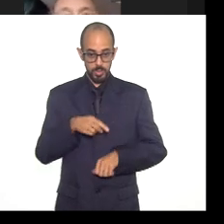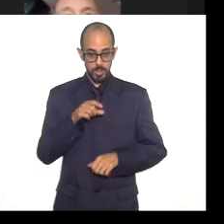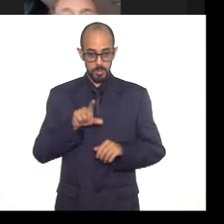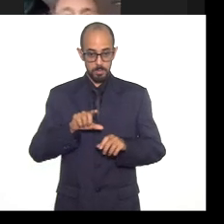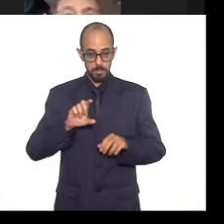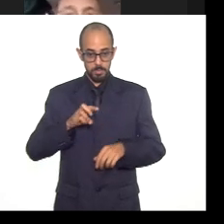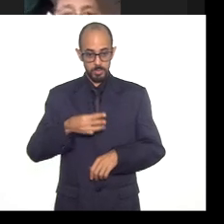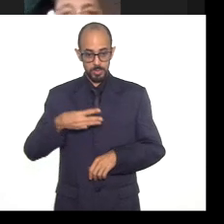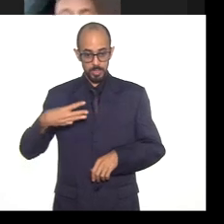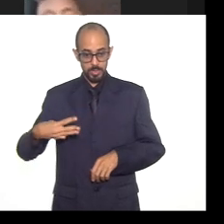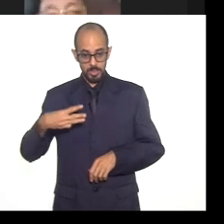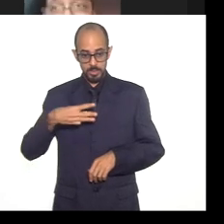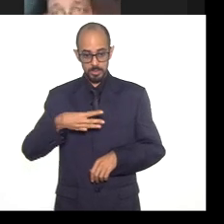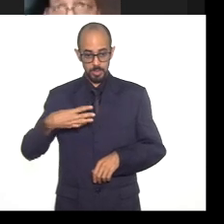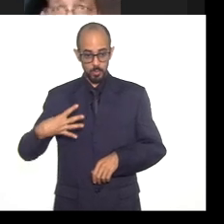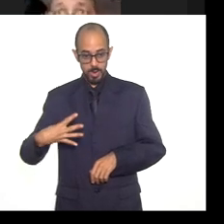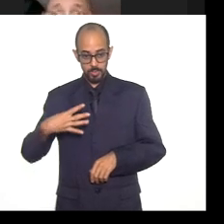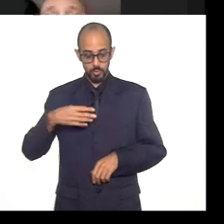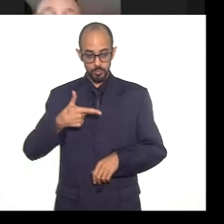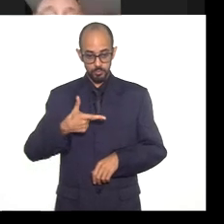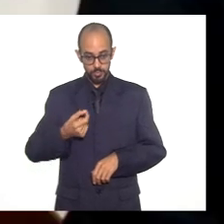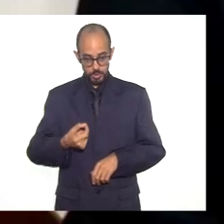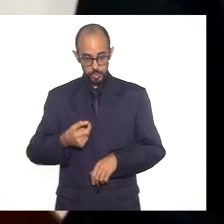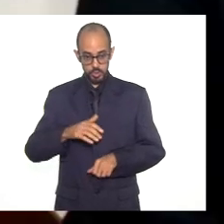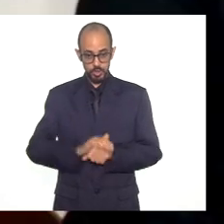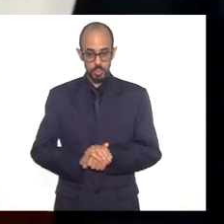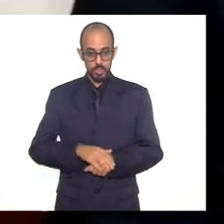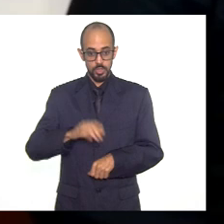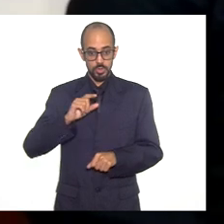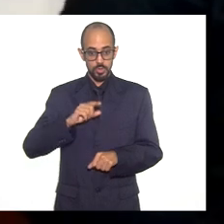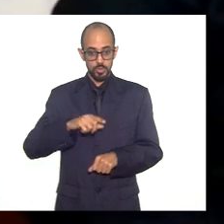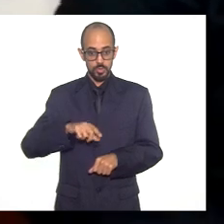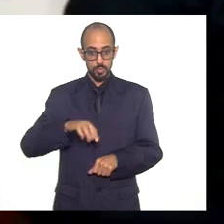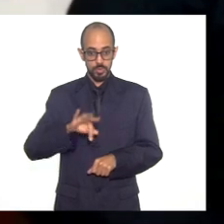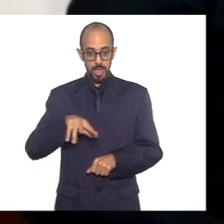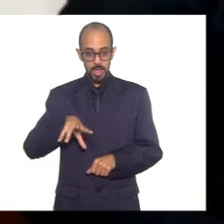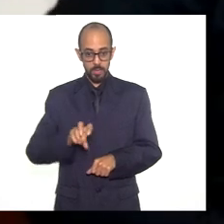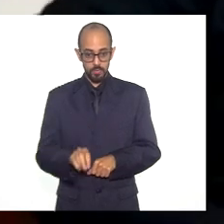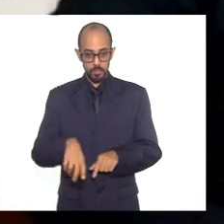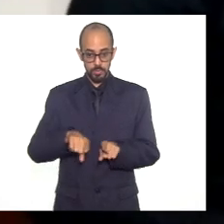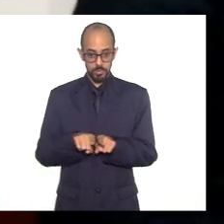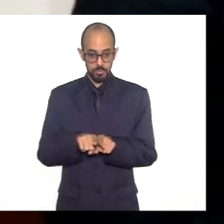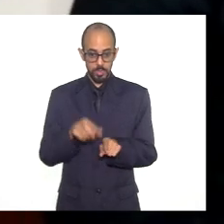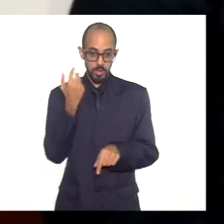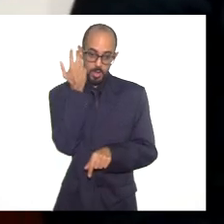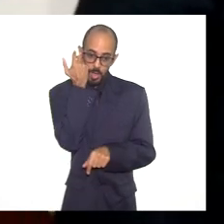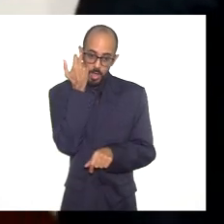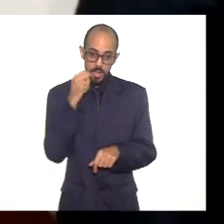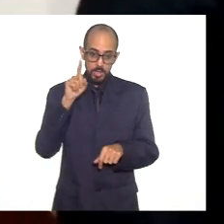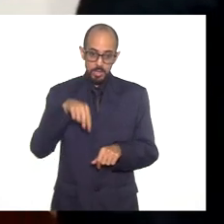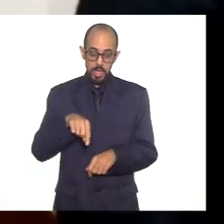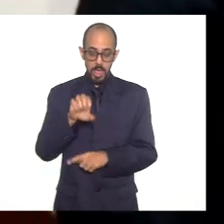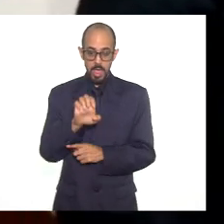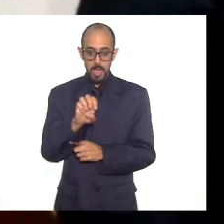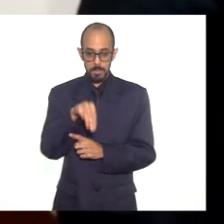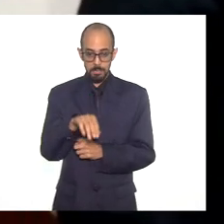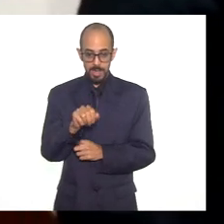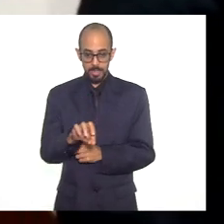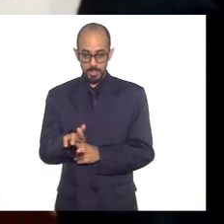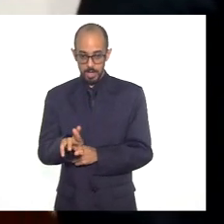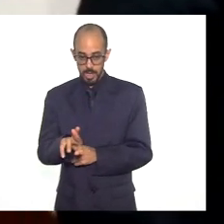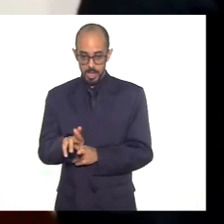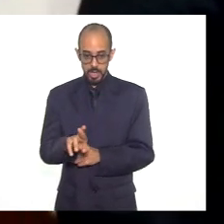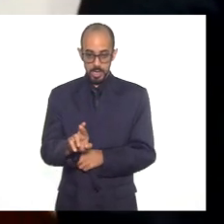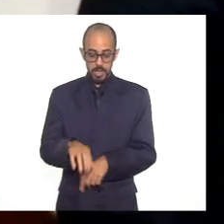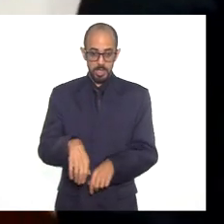339420, de autoria do deputado Flávio Serafino e Eliomar Coelho, que reconhece a empresa de assistência técnica de extensão rural do Rio de Janeiro